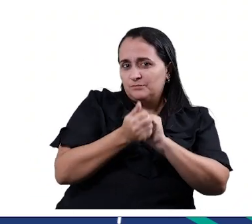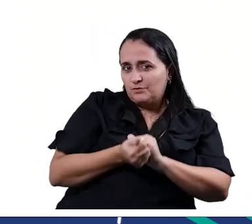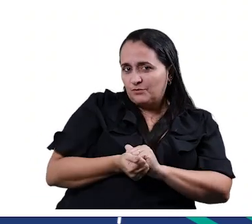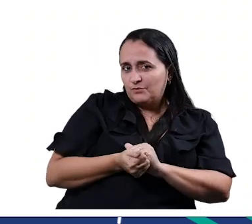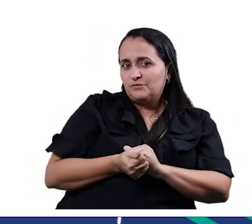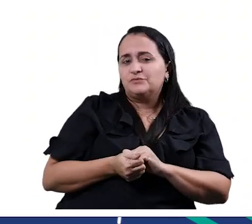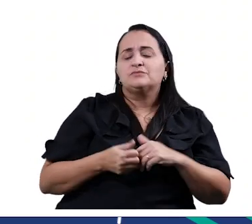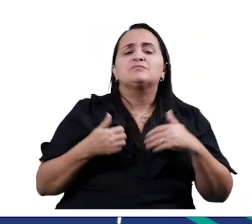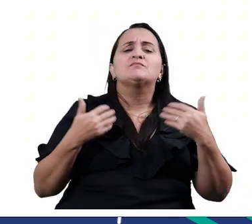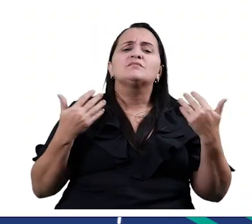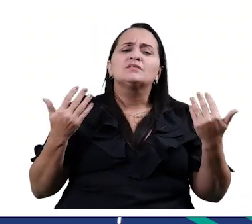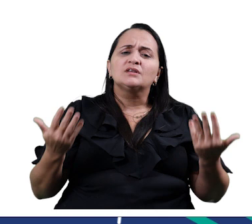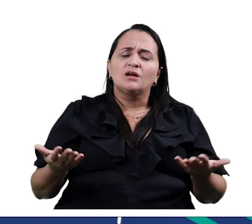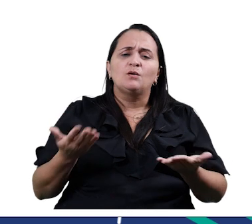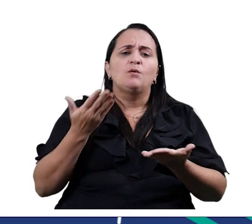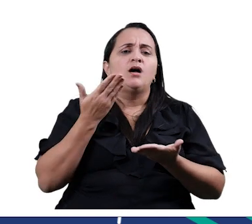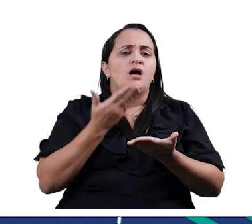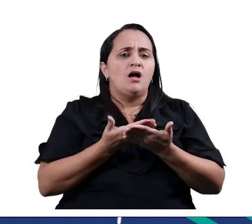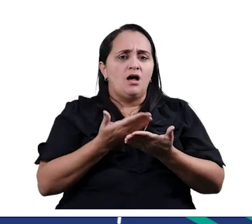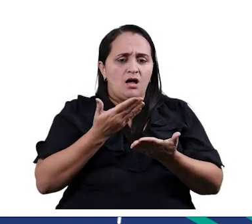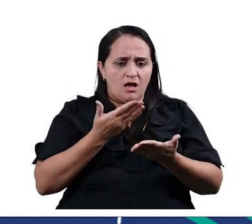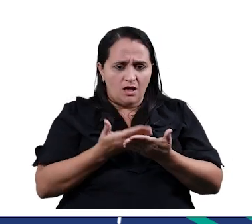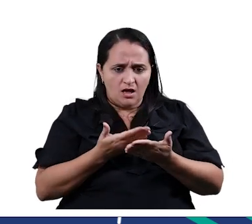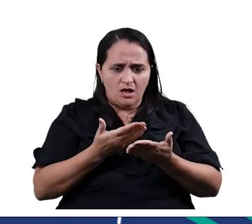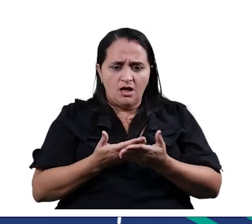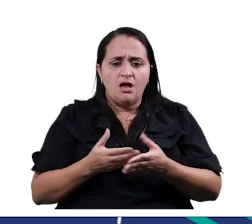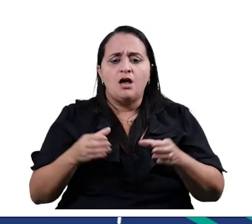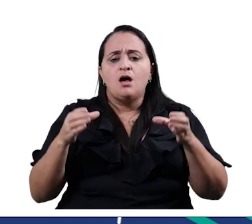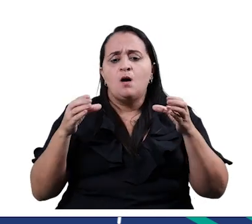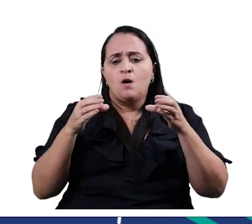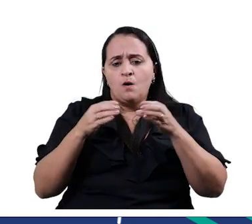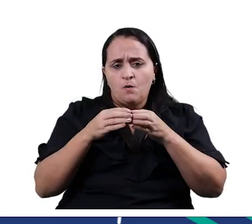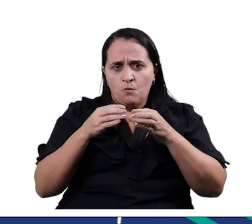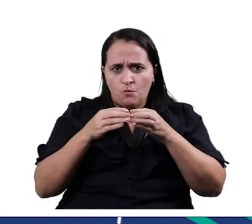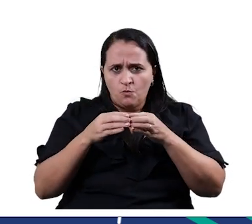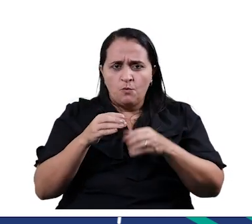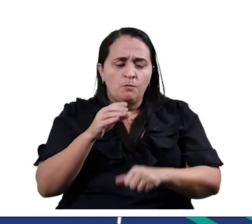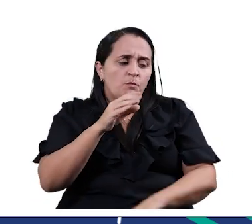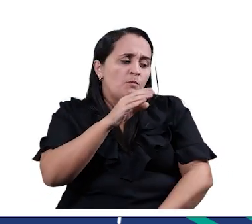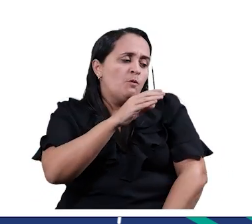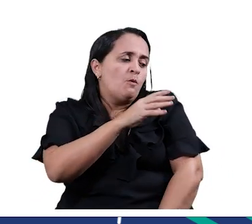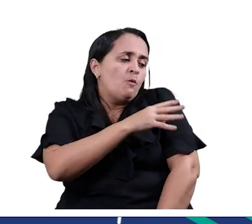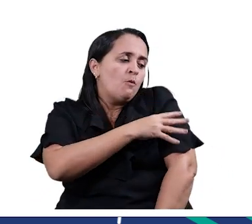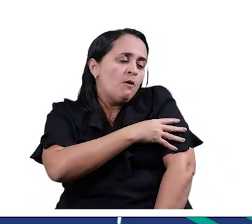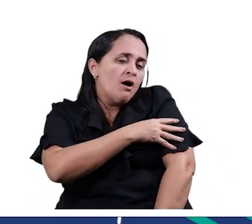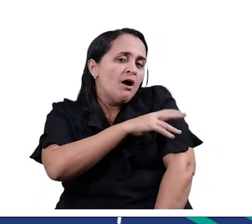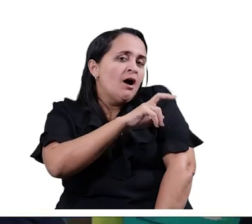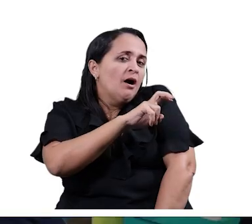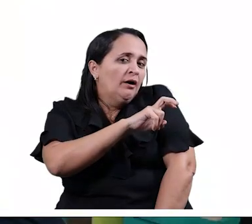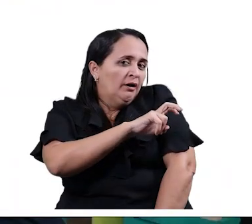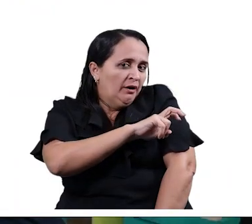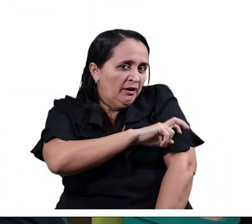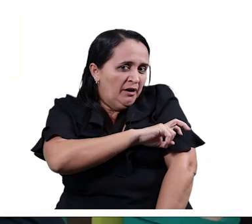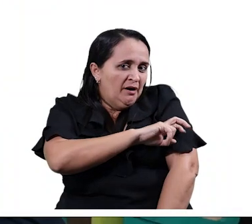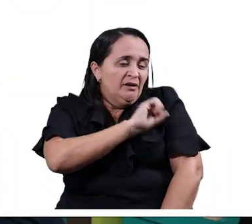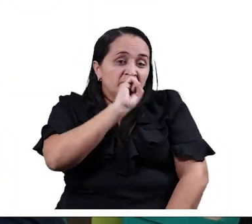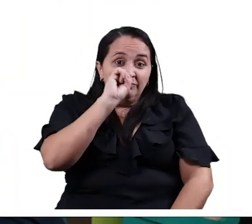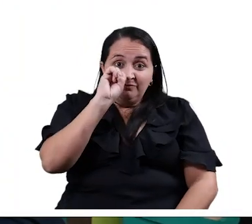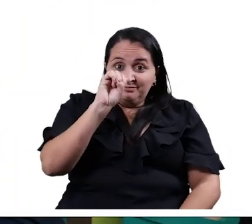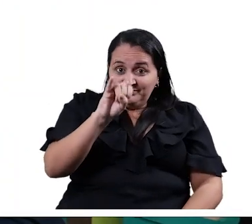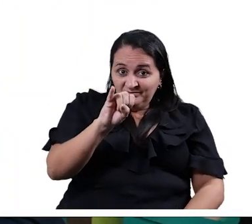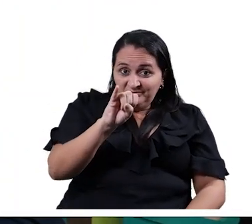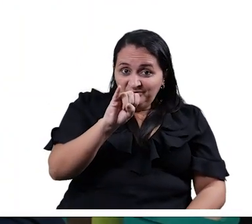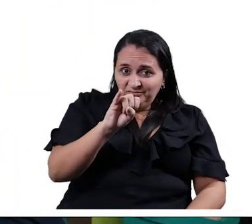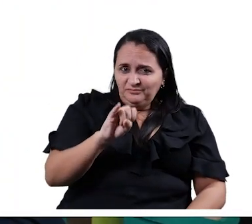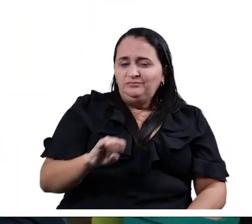aula, ela é destinada para os alunos do 2º ciclo, né? 4º e 5º ano. Então, se você